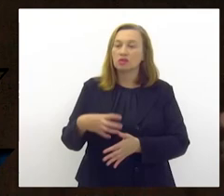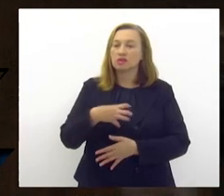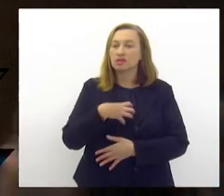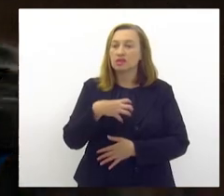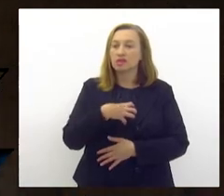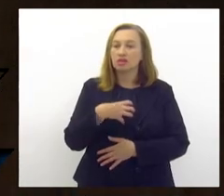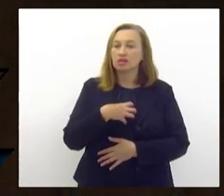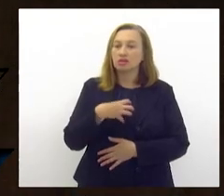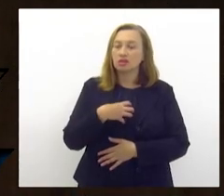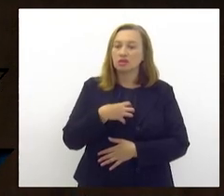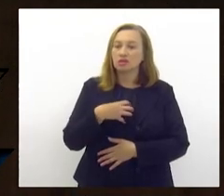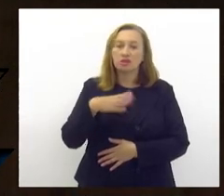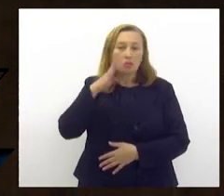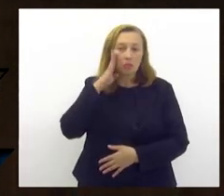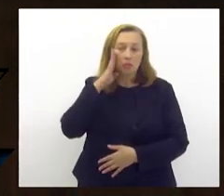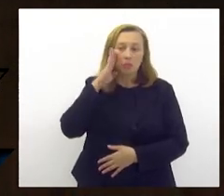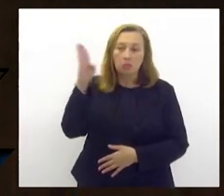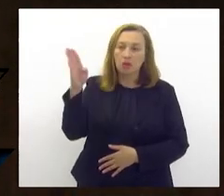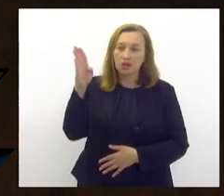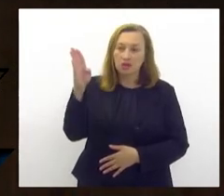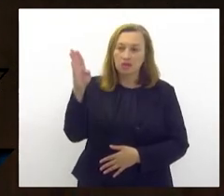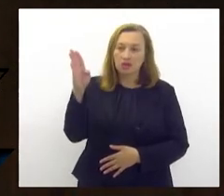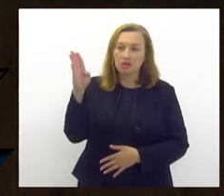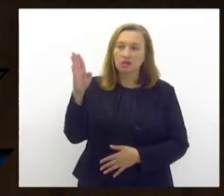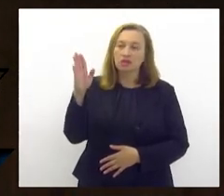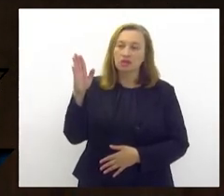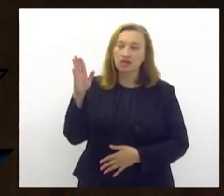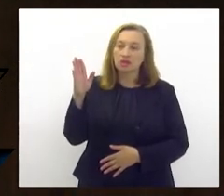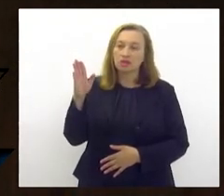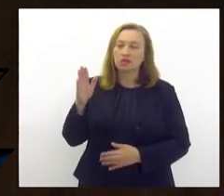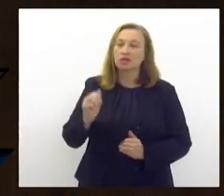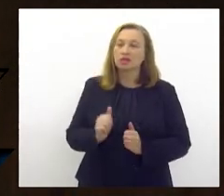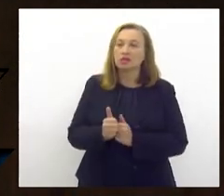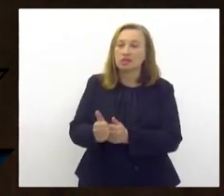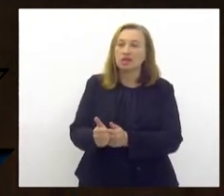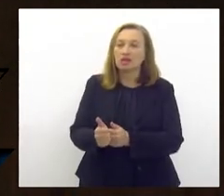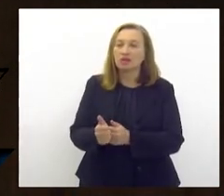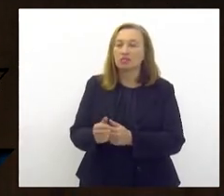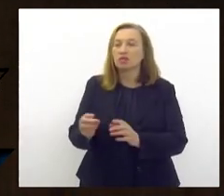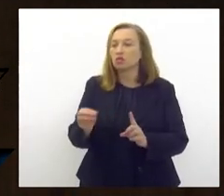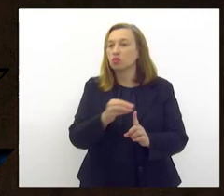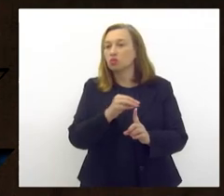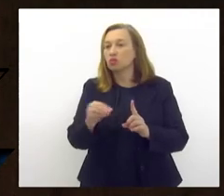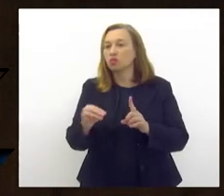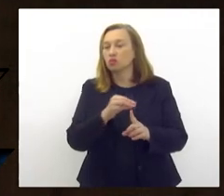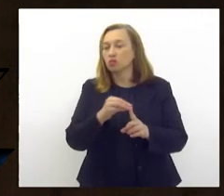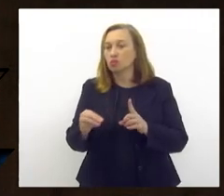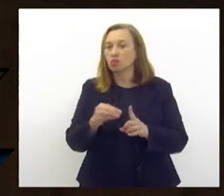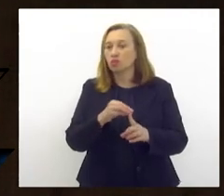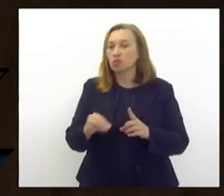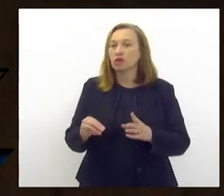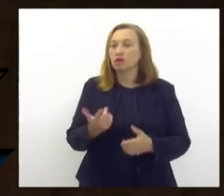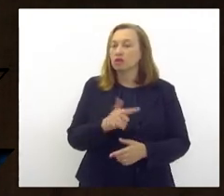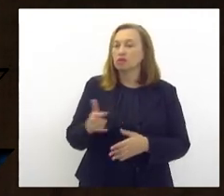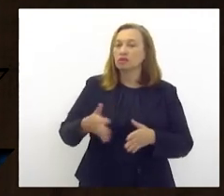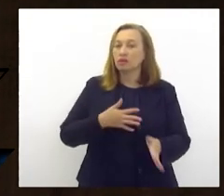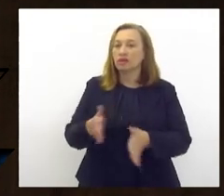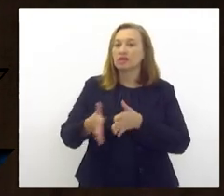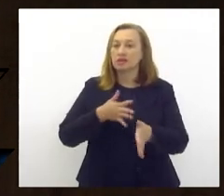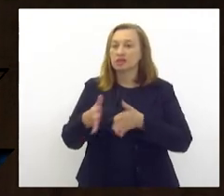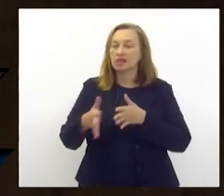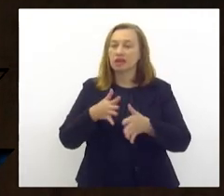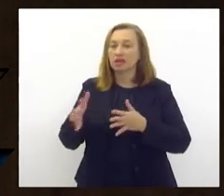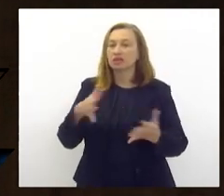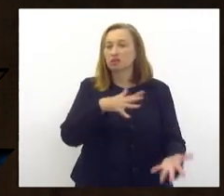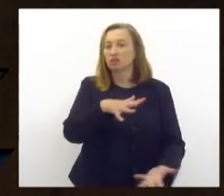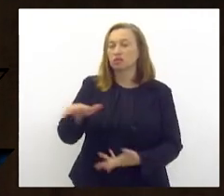de subjetividade, principalmente retirada de segmentos muito vulneráveis, muito marginais, que inclusive não têm acesso à exploração do mundo